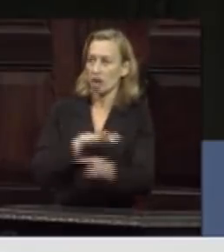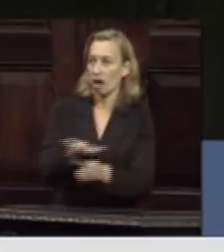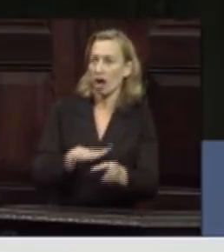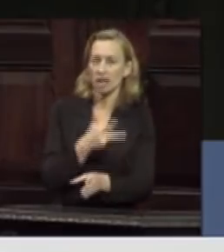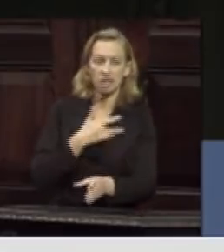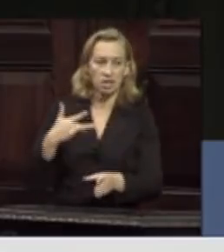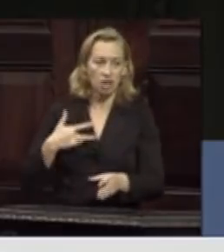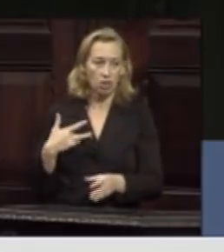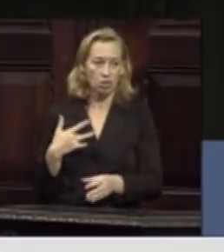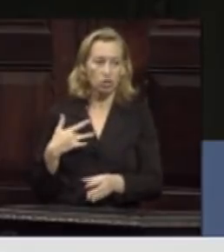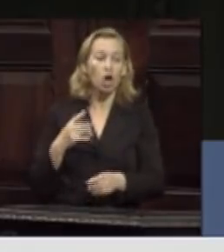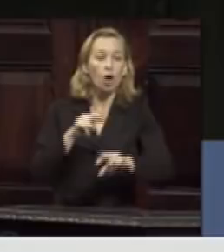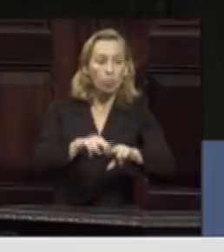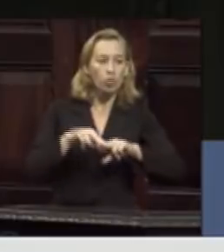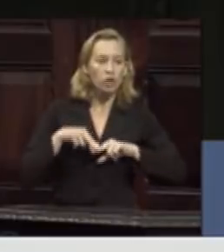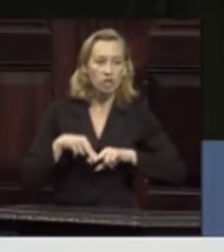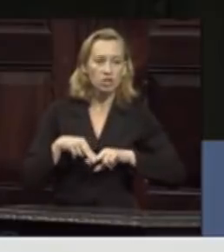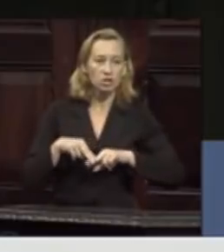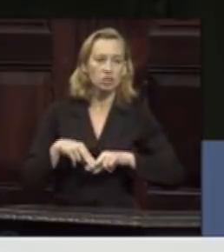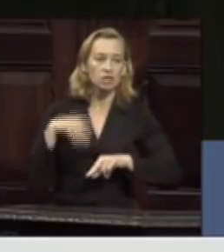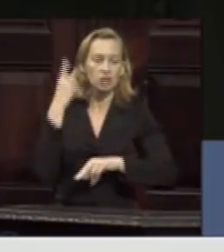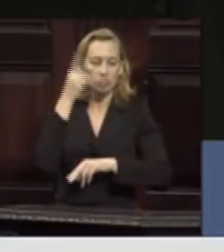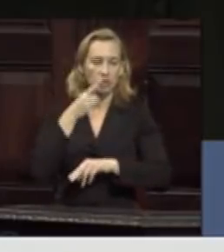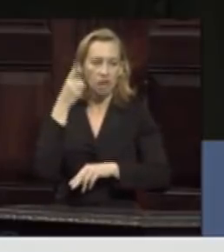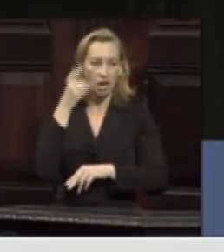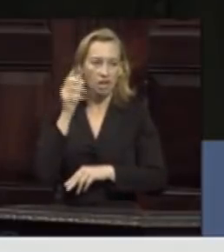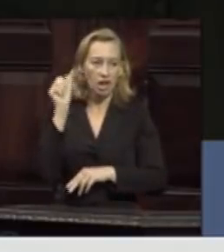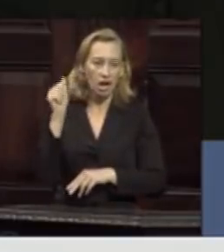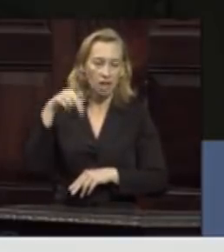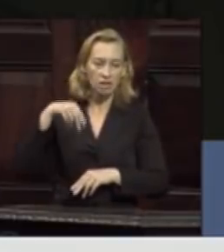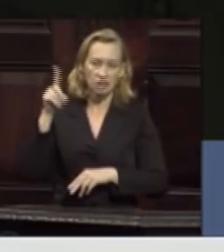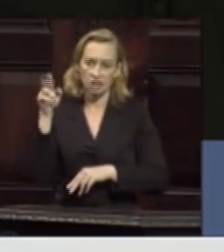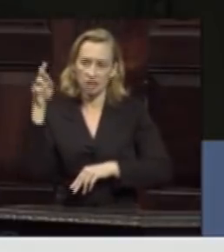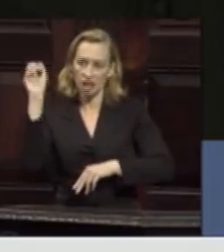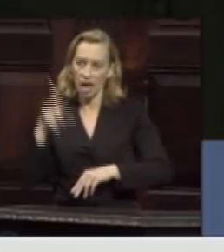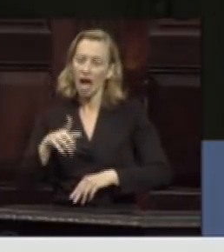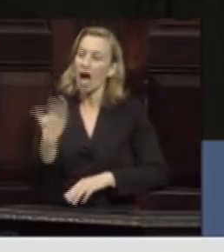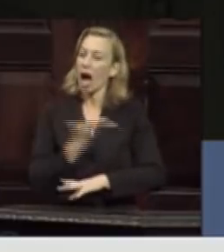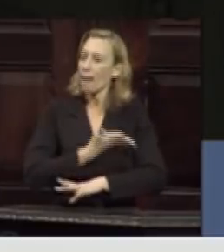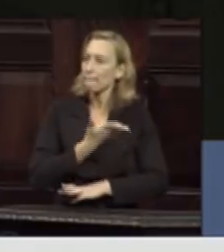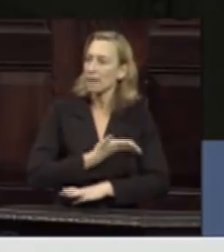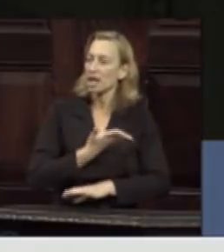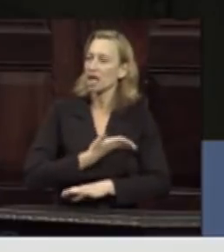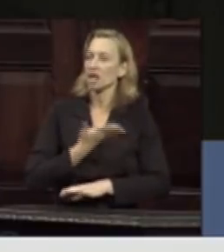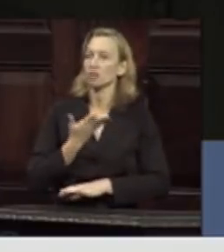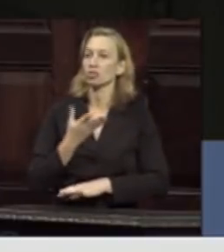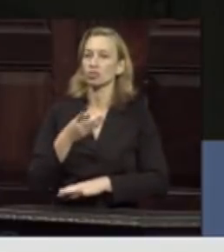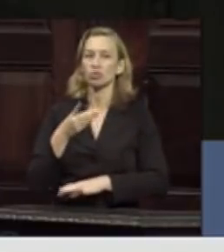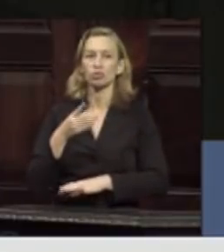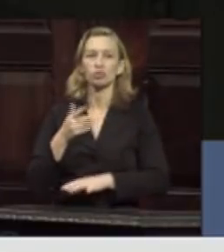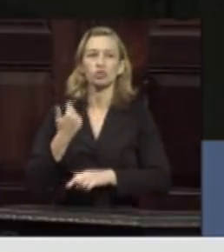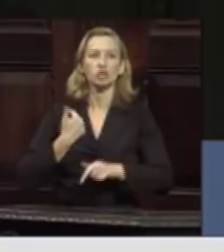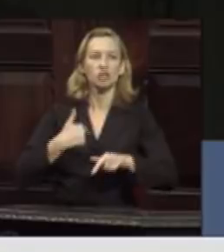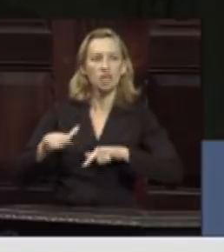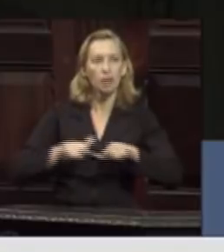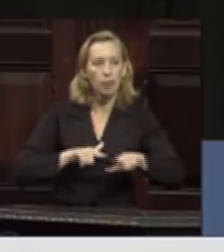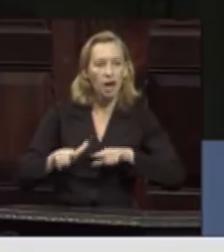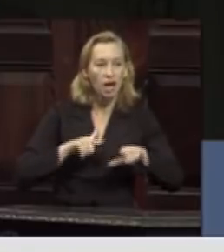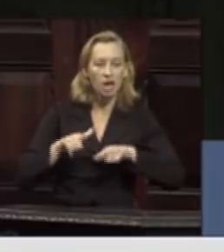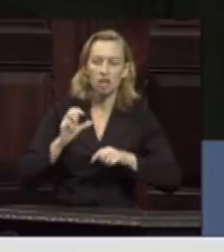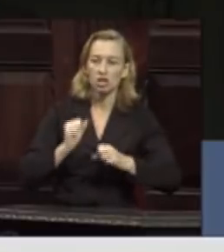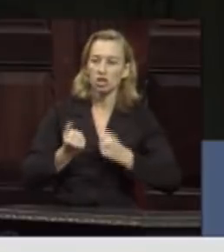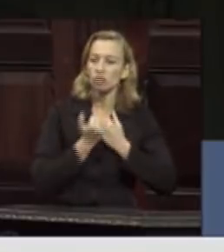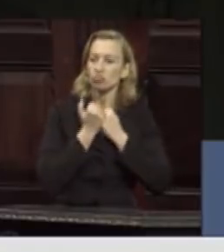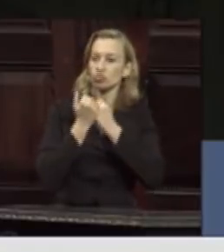historicamente defendem. Por isso, deputado André Siciliano, meus colegas e companheiras que há tantos anos batalham